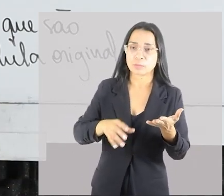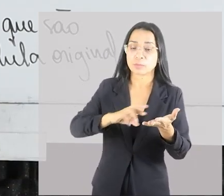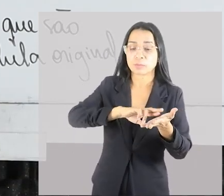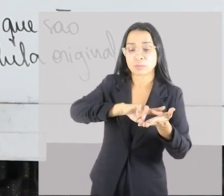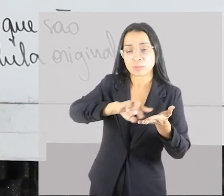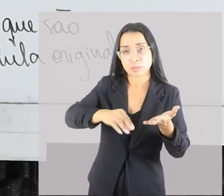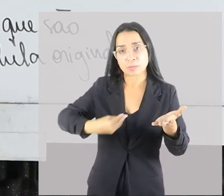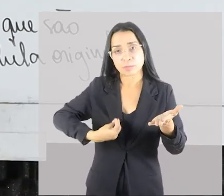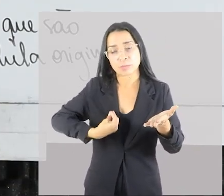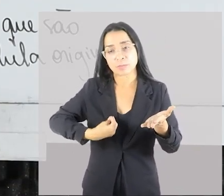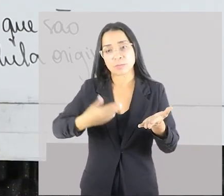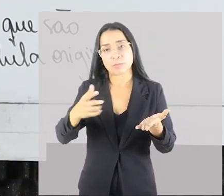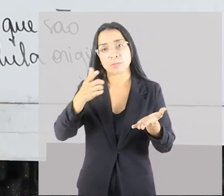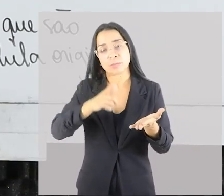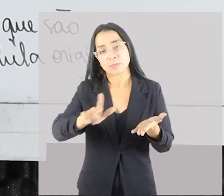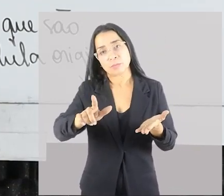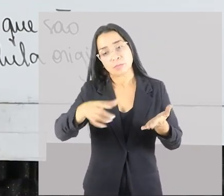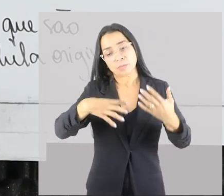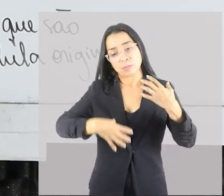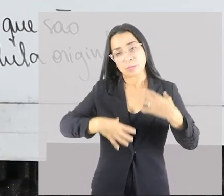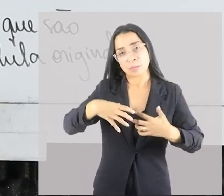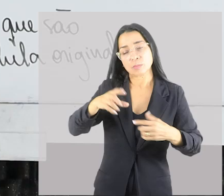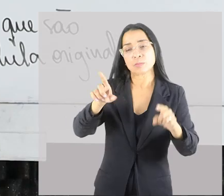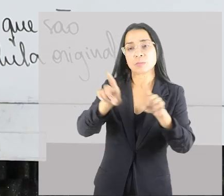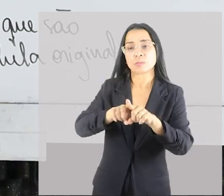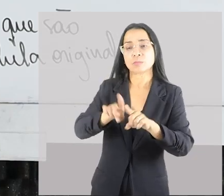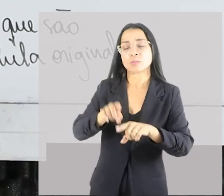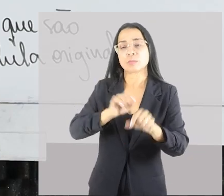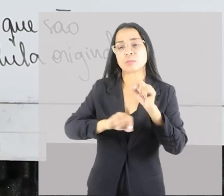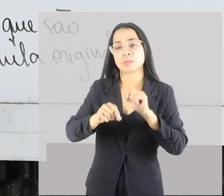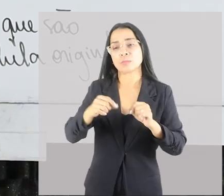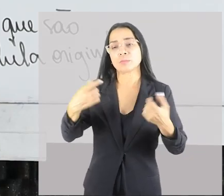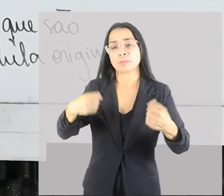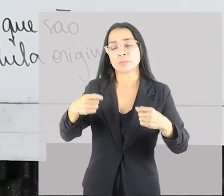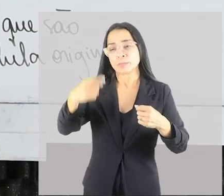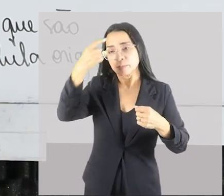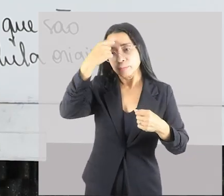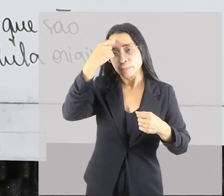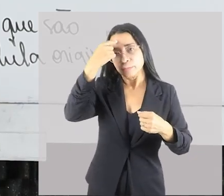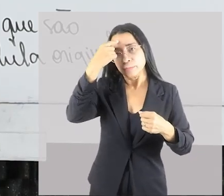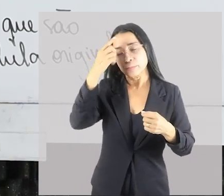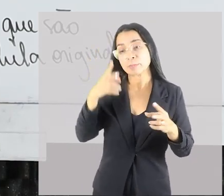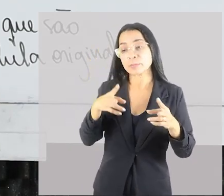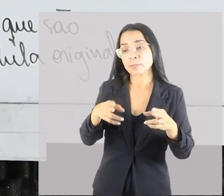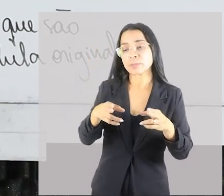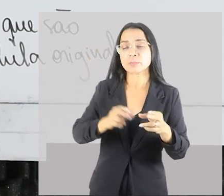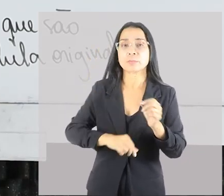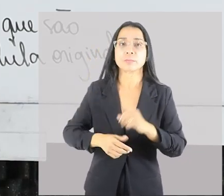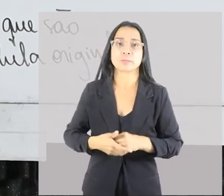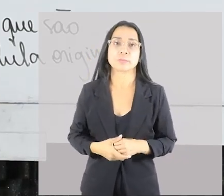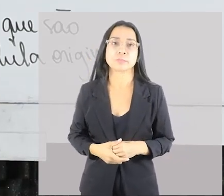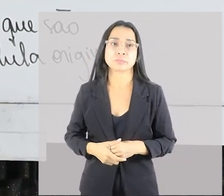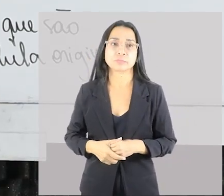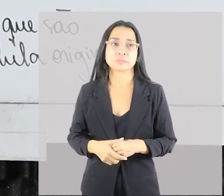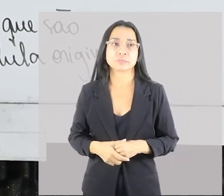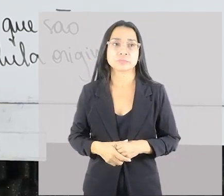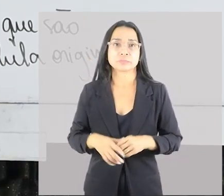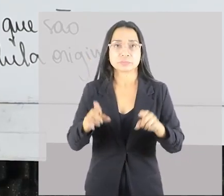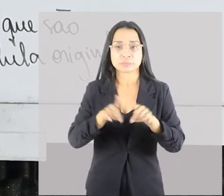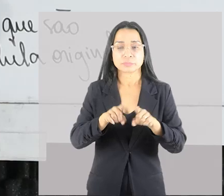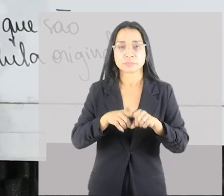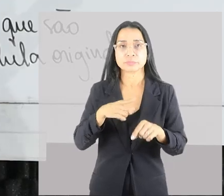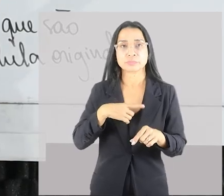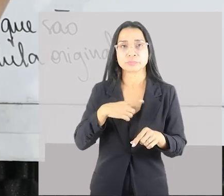espécie, mas de outros organismos também, tá certo? A gente tem que pensar dessa maneira, tá? E aqui a gente tem também